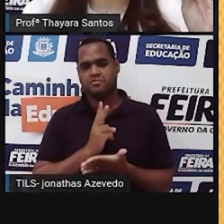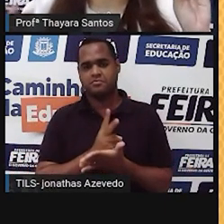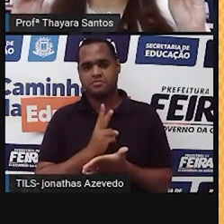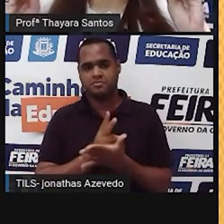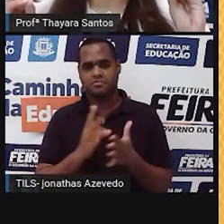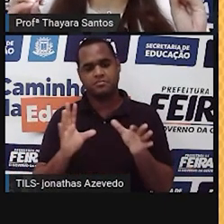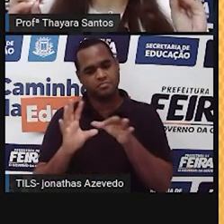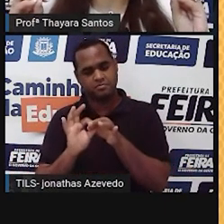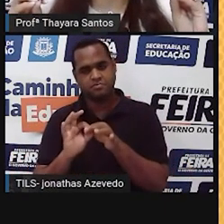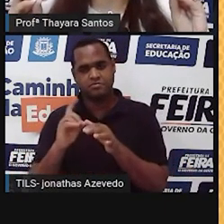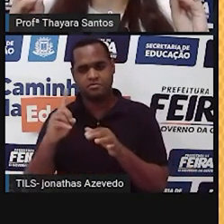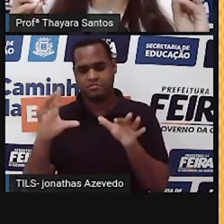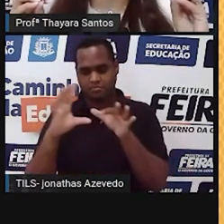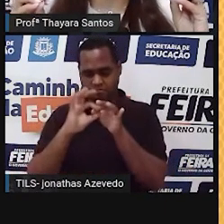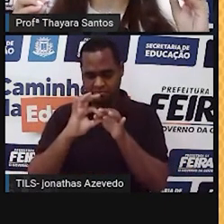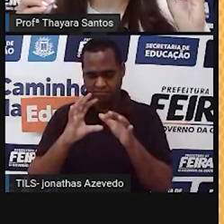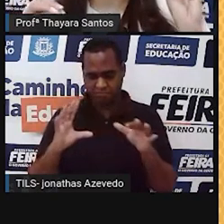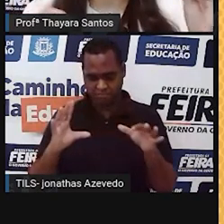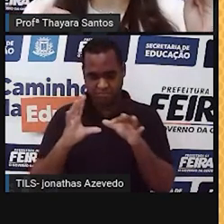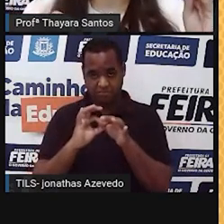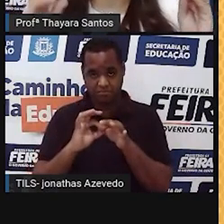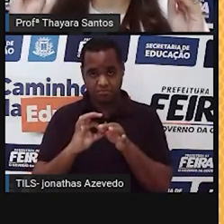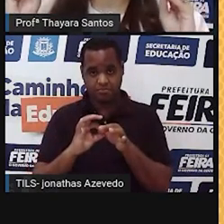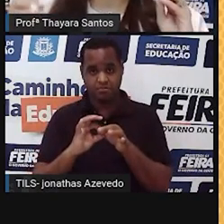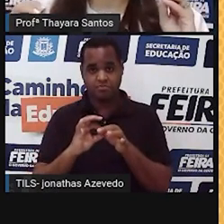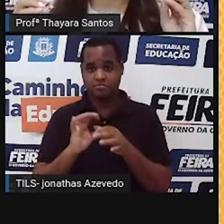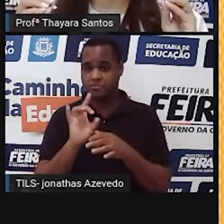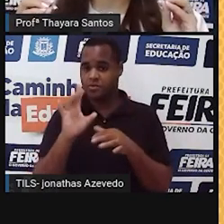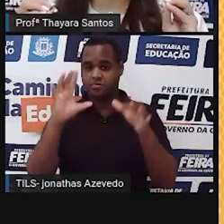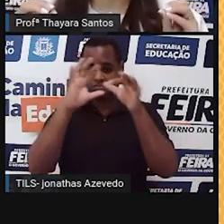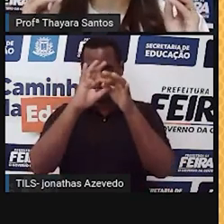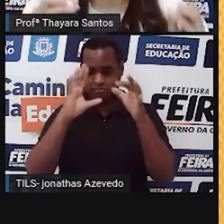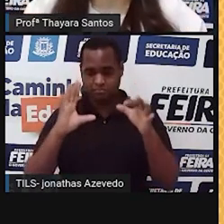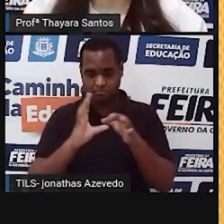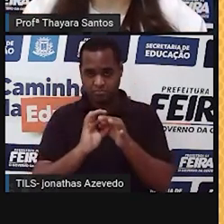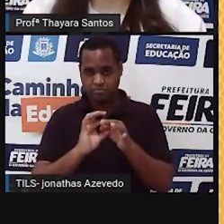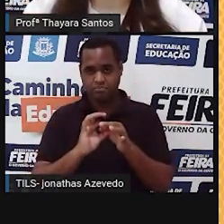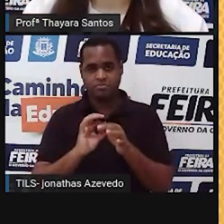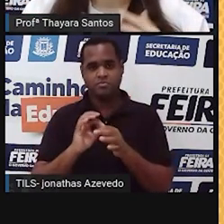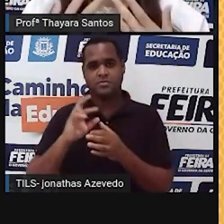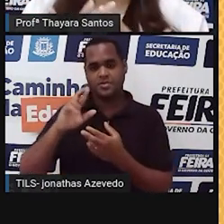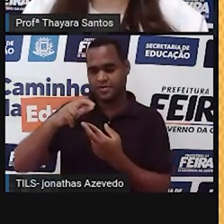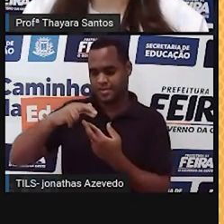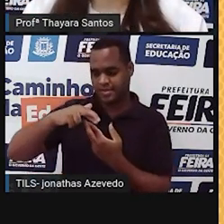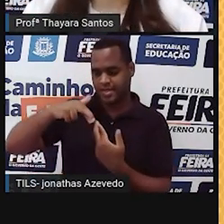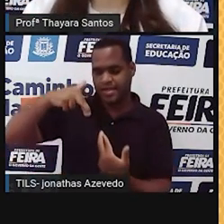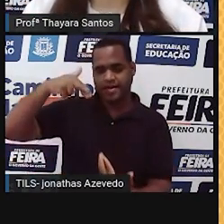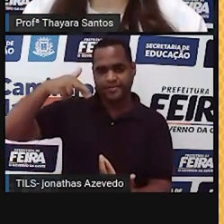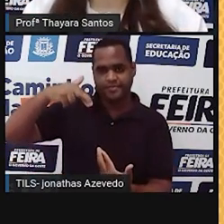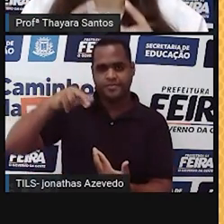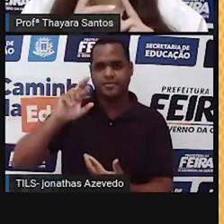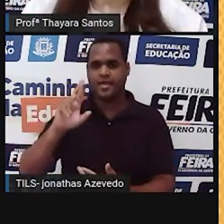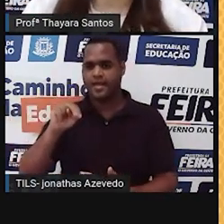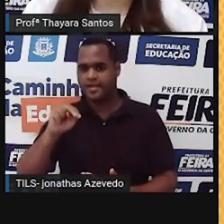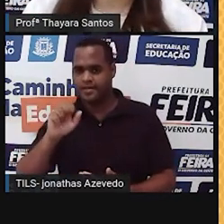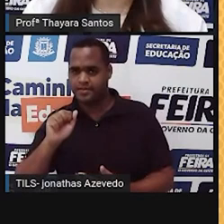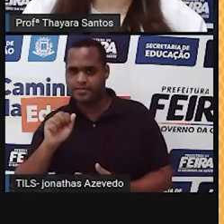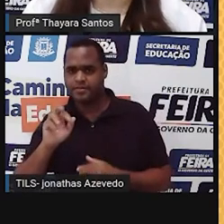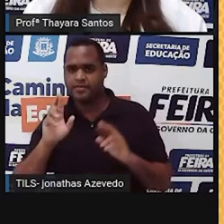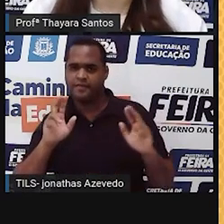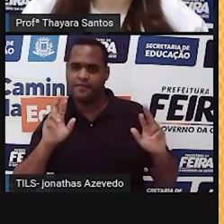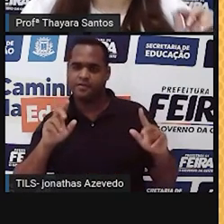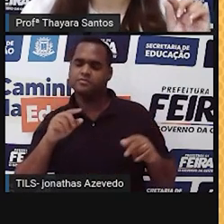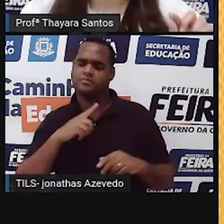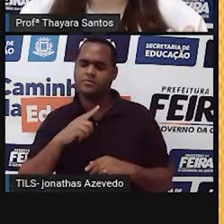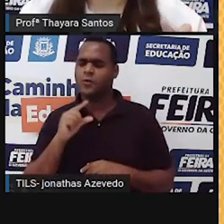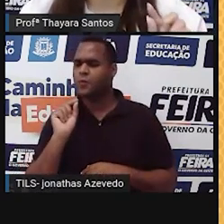se liga com adenina no DNA, guanina se liga com citosina no DNA. No RNA é diferente? Só tem uma